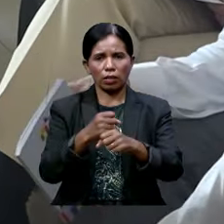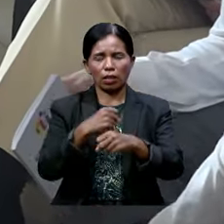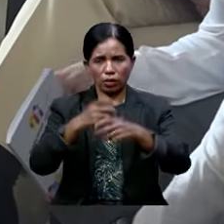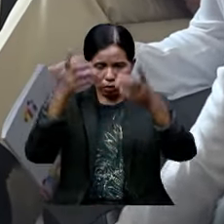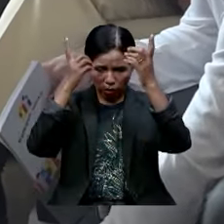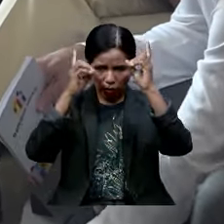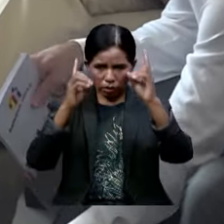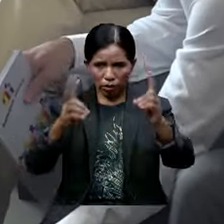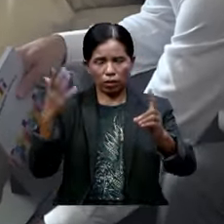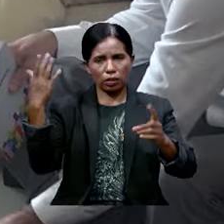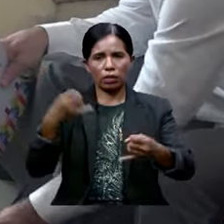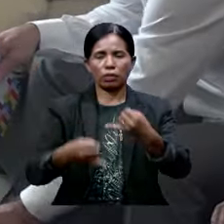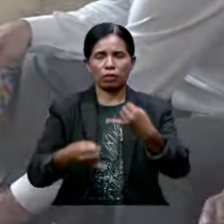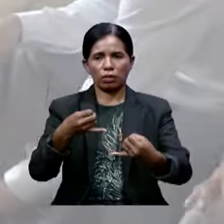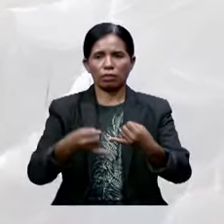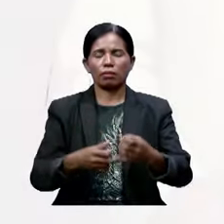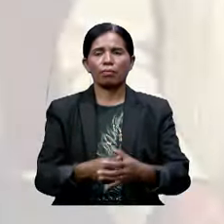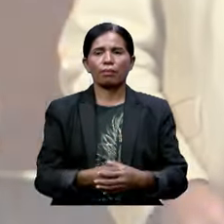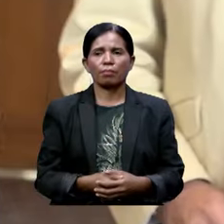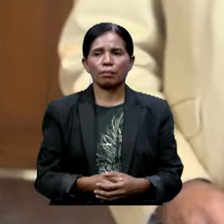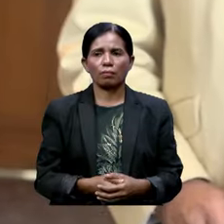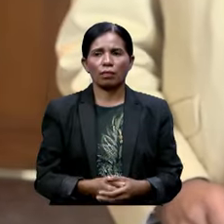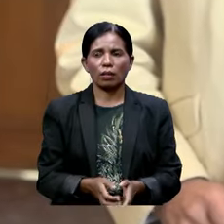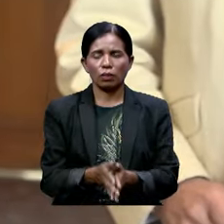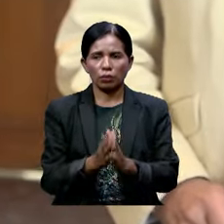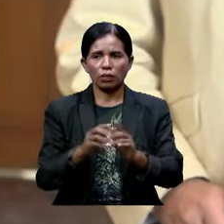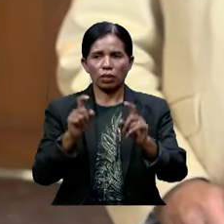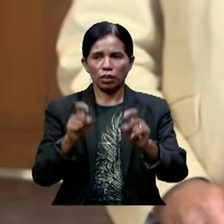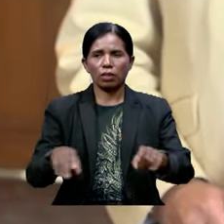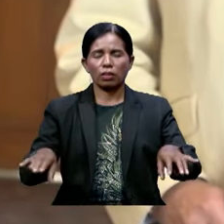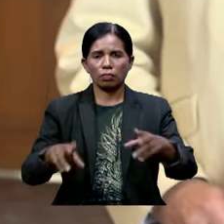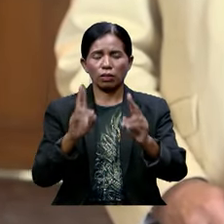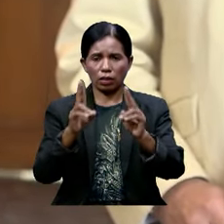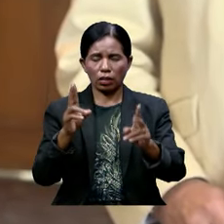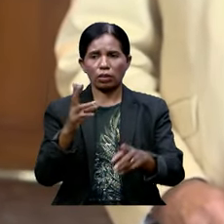decisão ruma ia setor justiça. Usu kata tem que serviço la lai situ an.